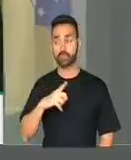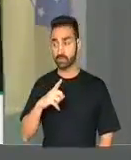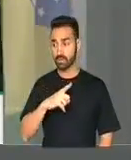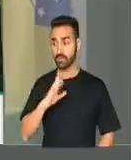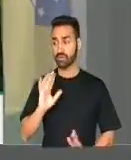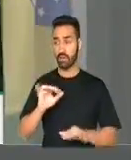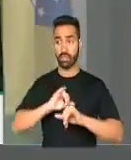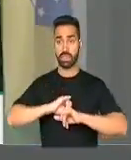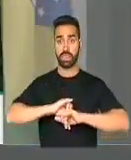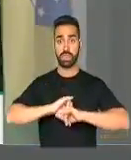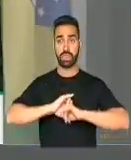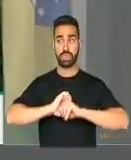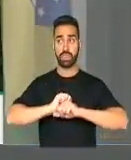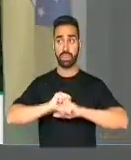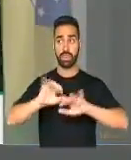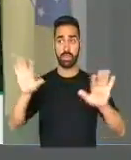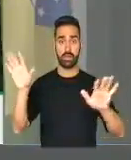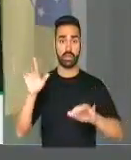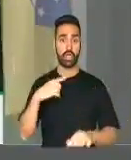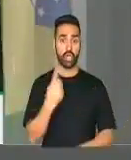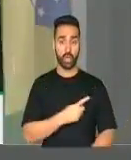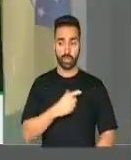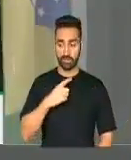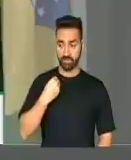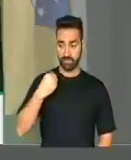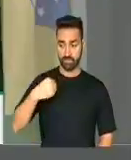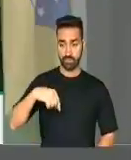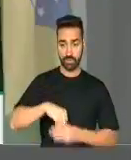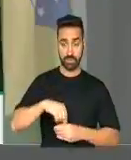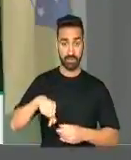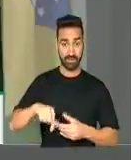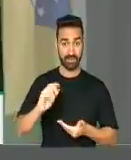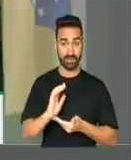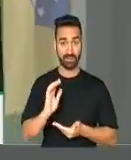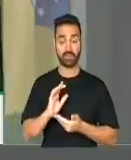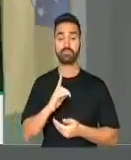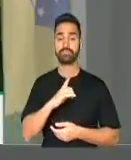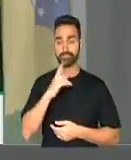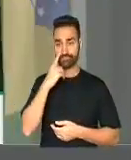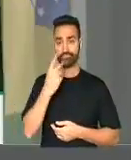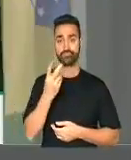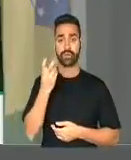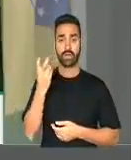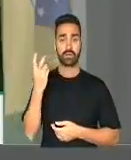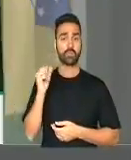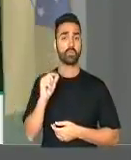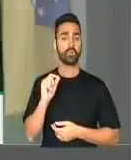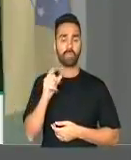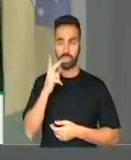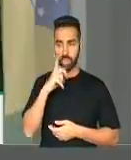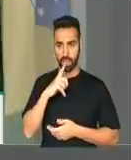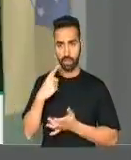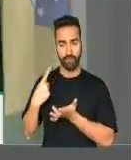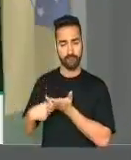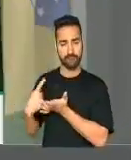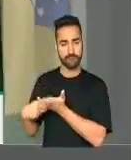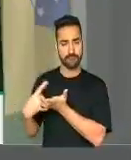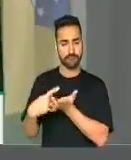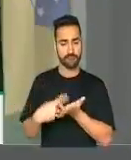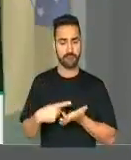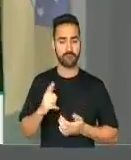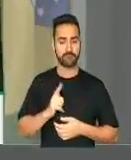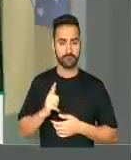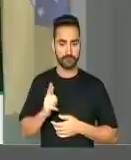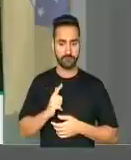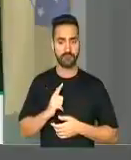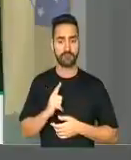na mídia e nós que estamos aqui dentro do congresso nacional Estamos vendo cada vez mais um conchavo geral essa é a